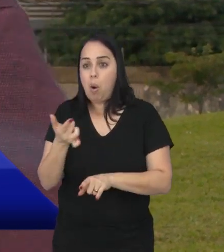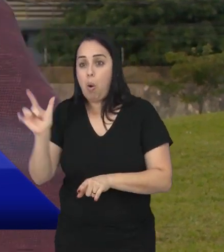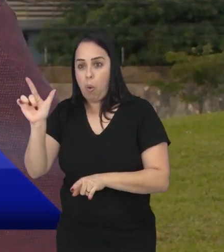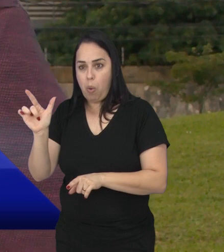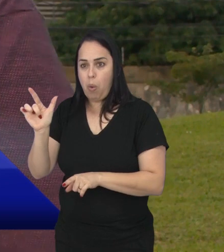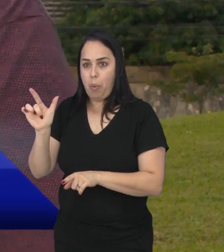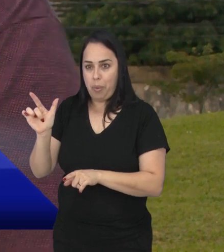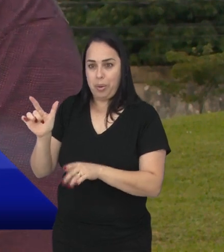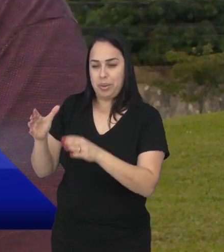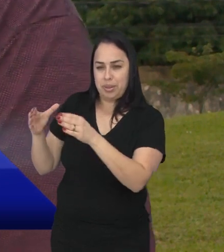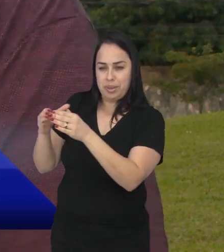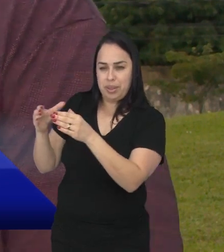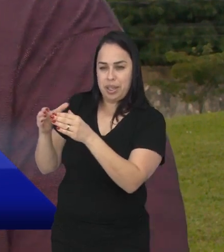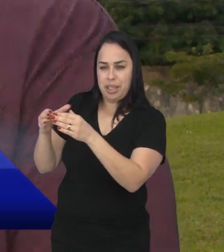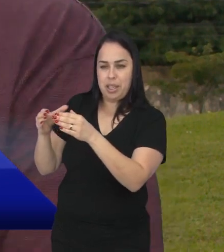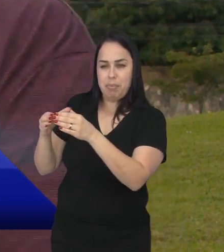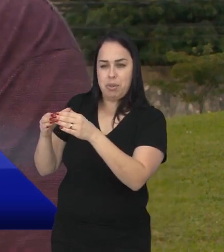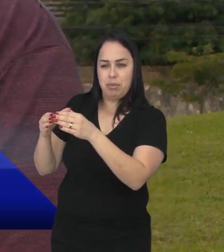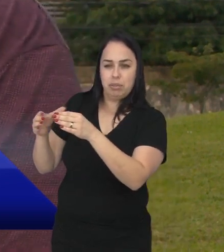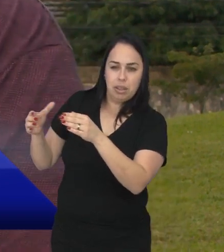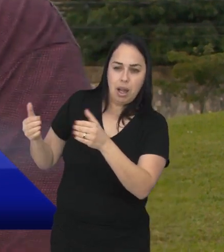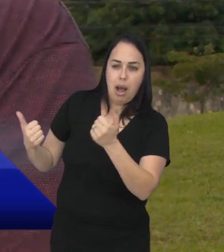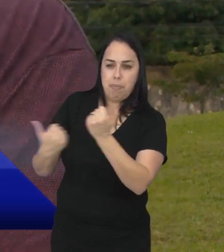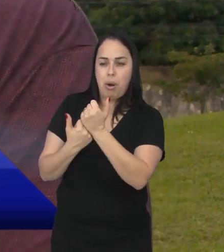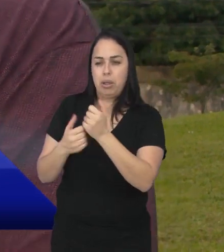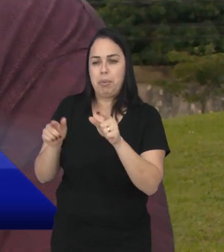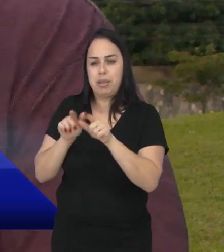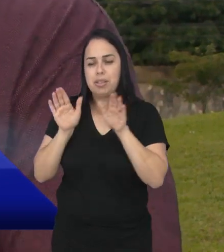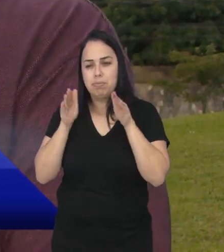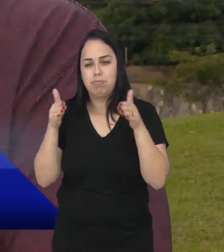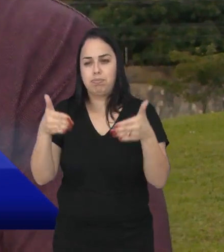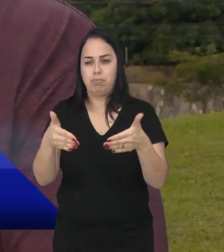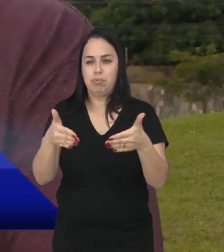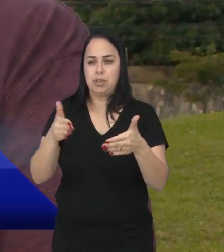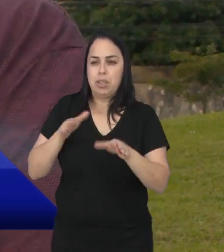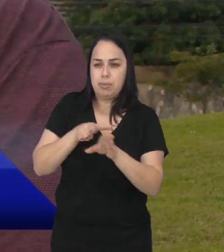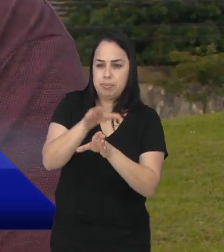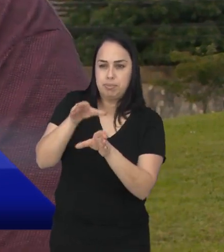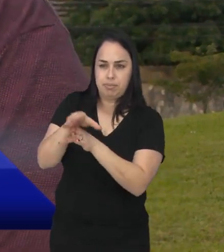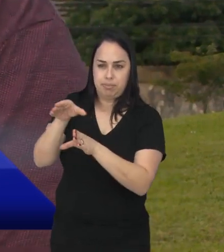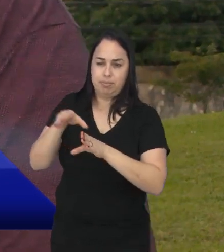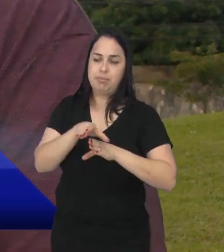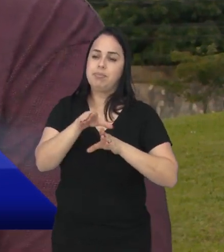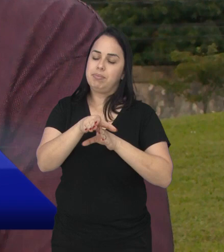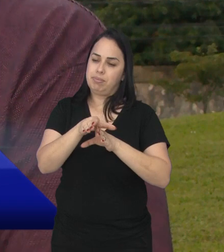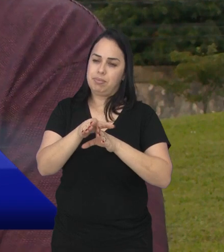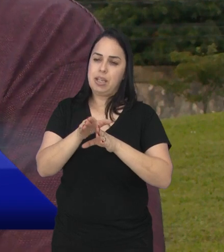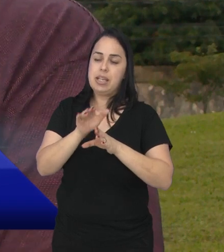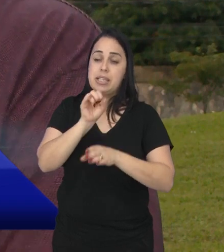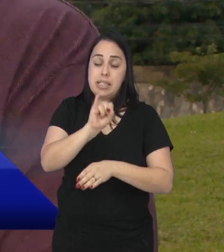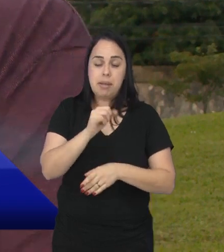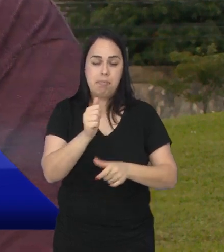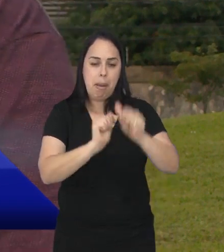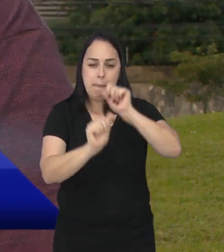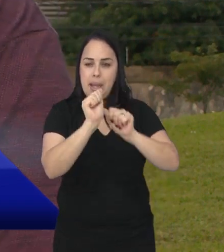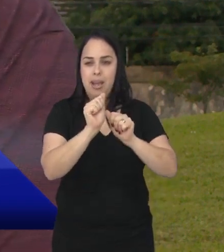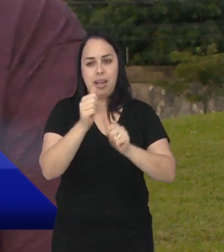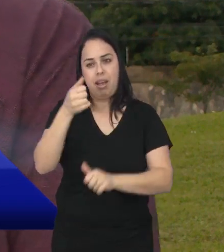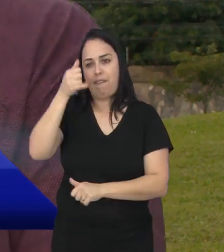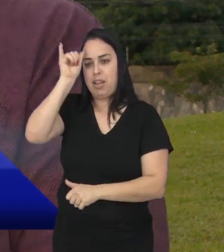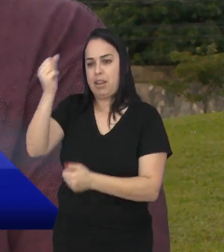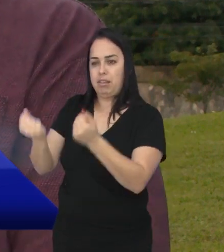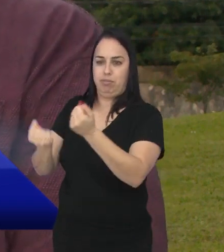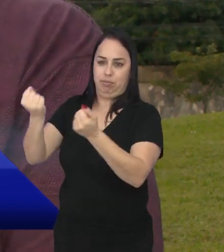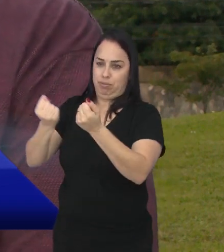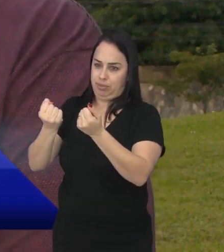participação de outras forças de segurança da cidade e sempre com foco de sempre estar orientando as pessoas Se beber não dirija